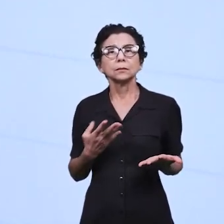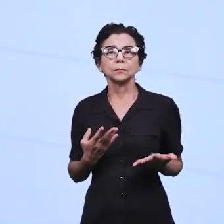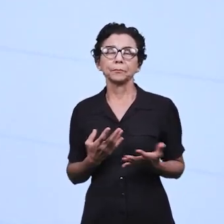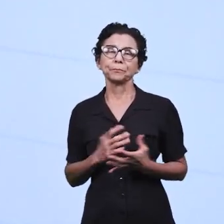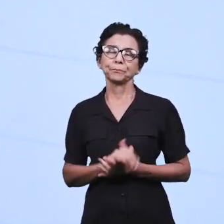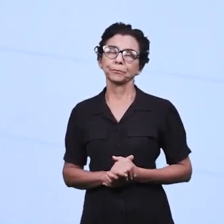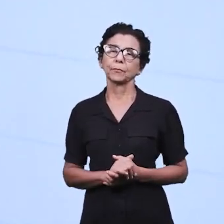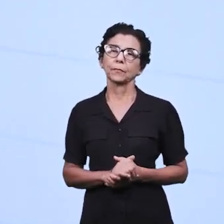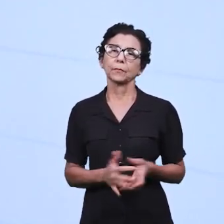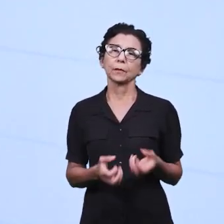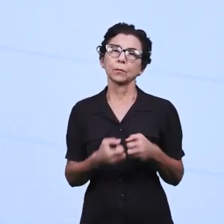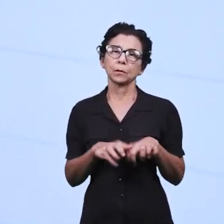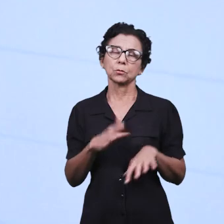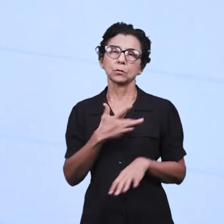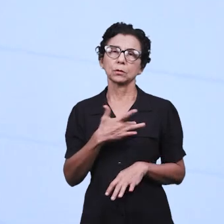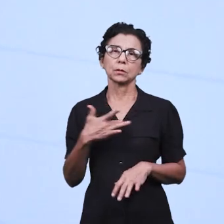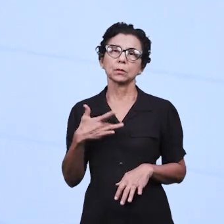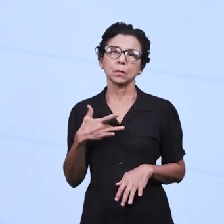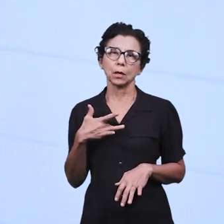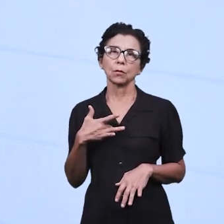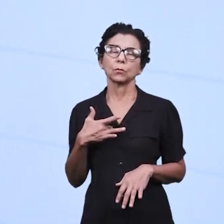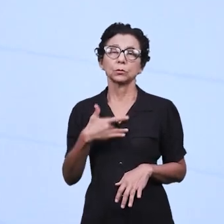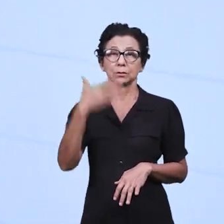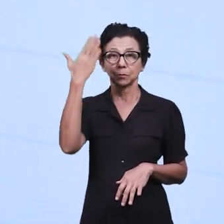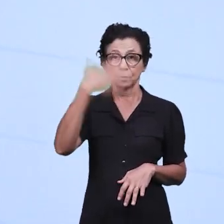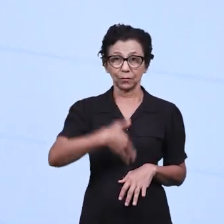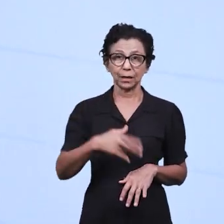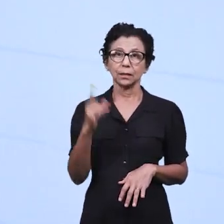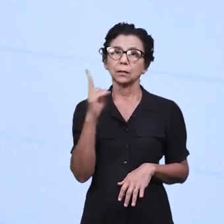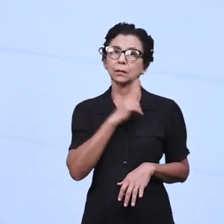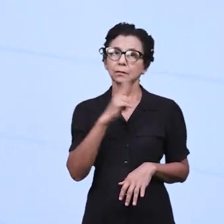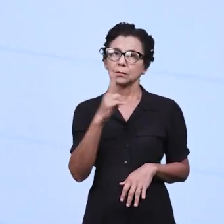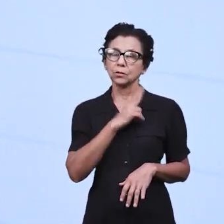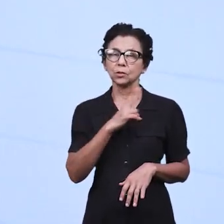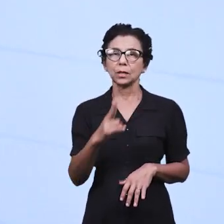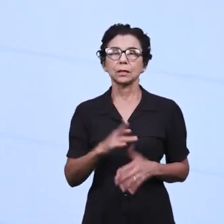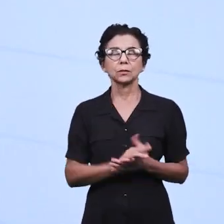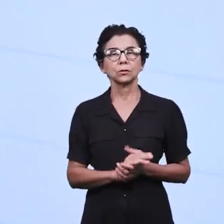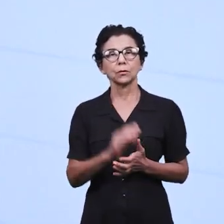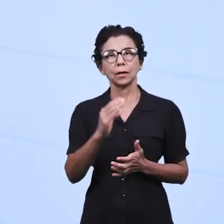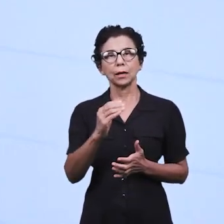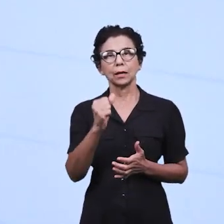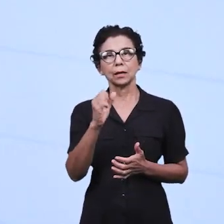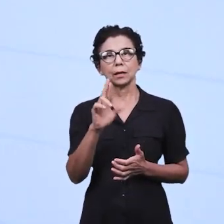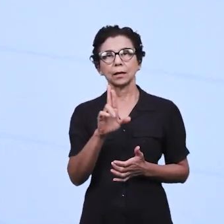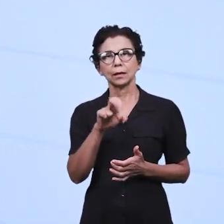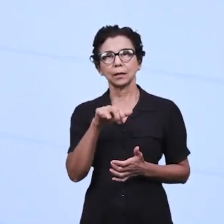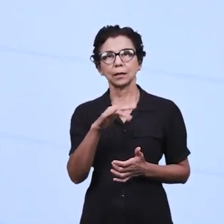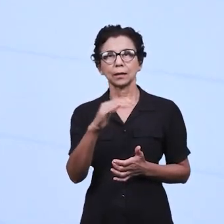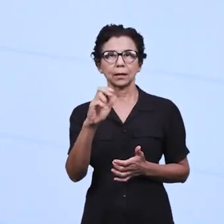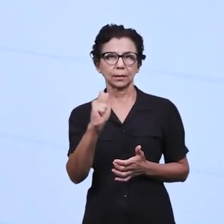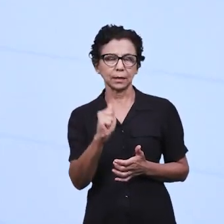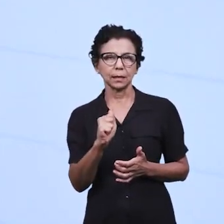acontecer e ficar provado que foi uma coisa emergencial, urgente, então eu posso deixar,